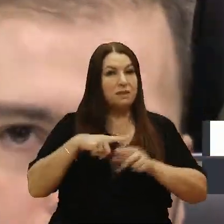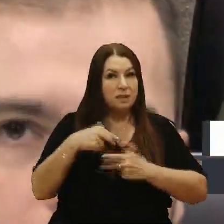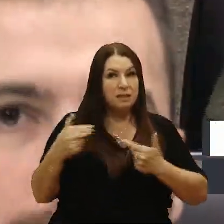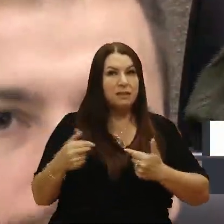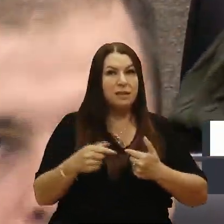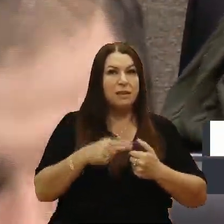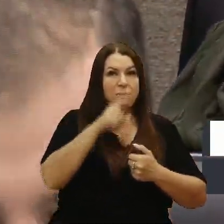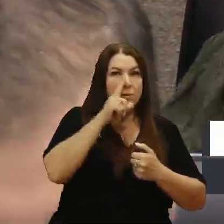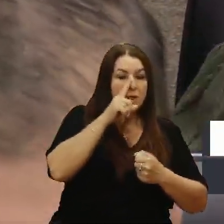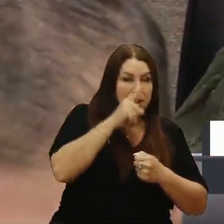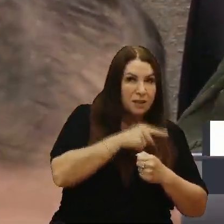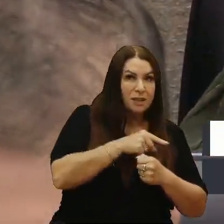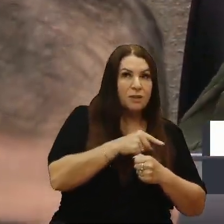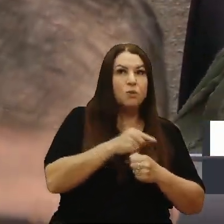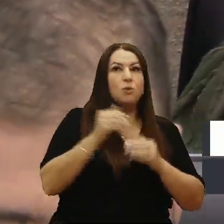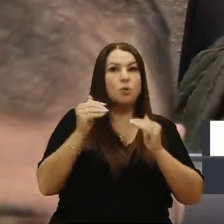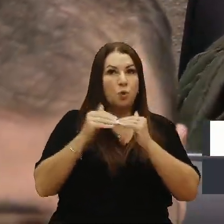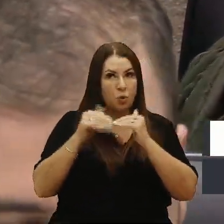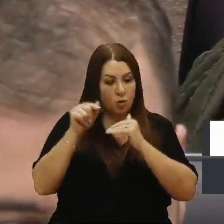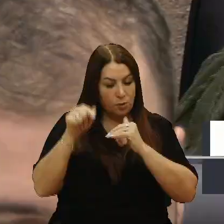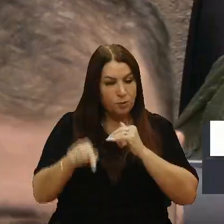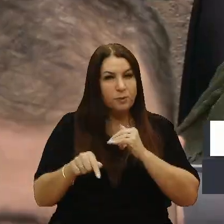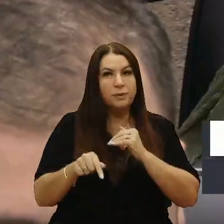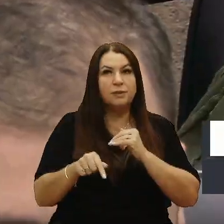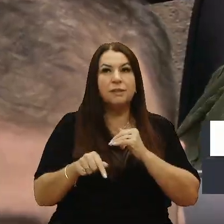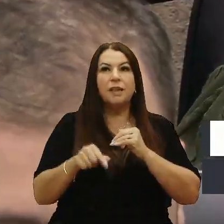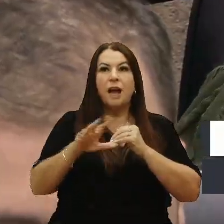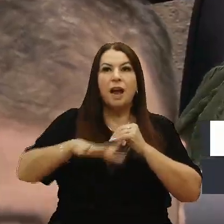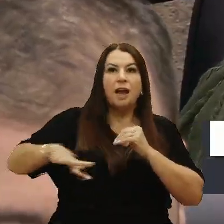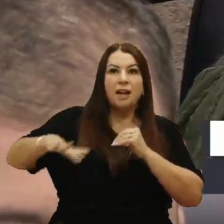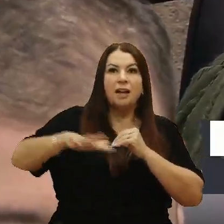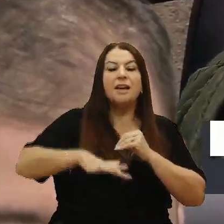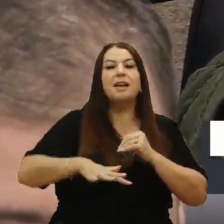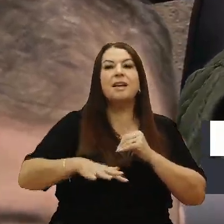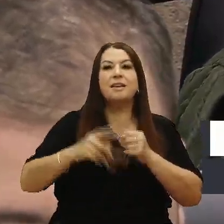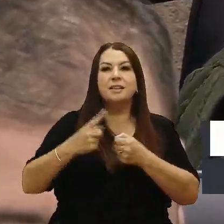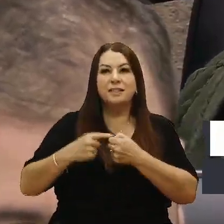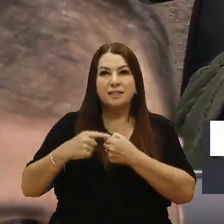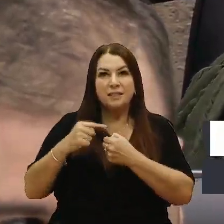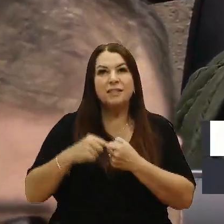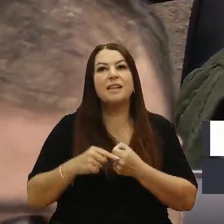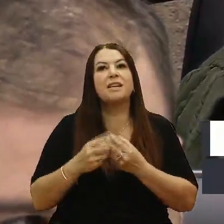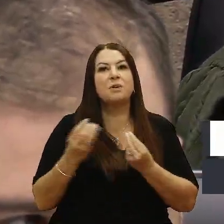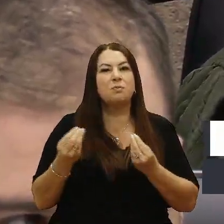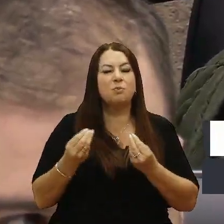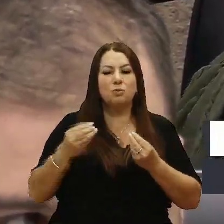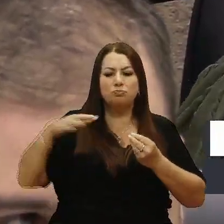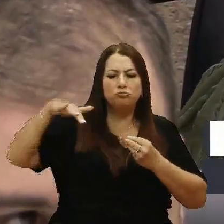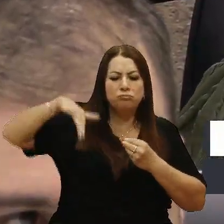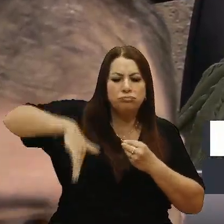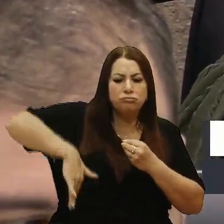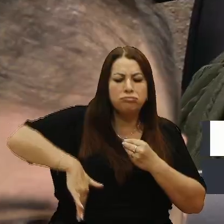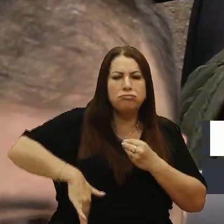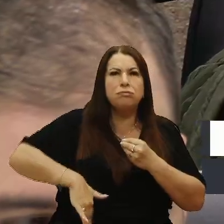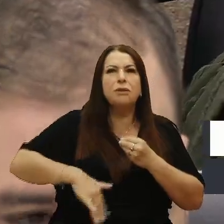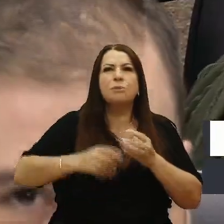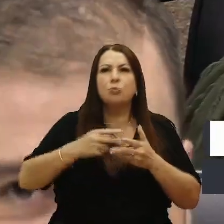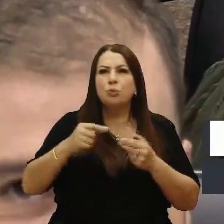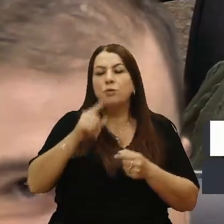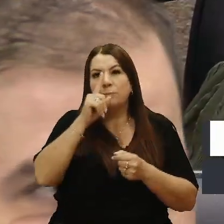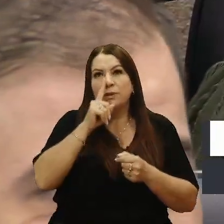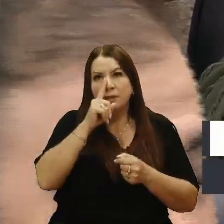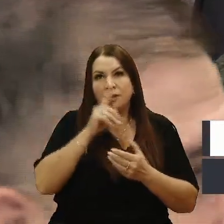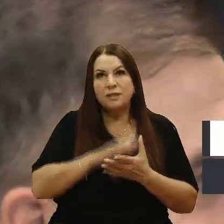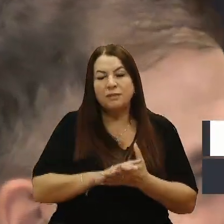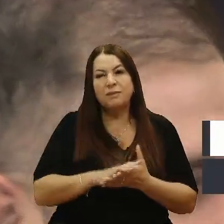de risco. Isso eu concordo com o senhor. As áreas da nossa cidade, né, muito declive, então a gente tem muitas áreas de risco, mas